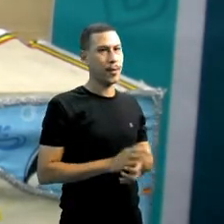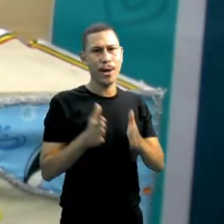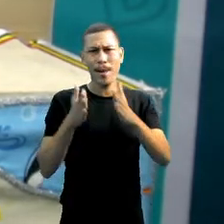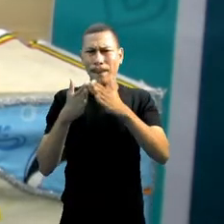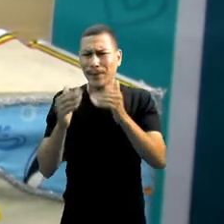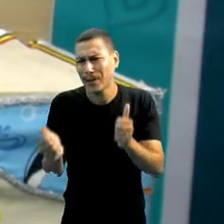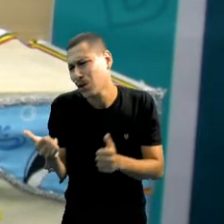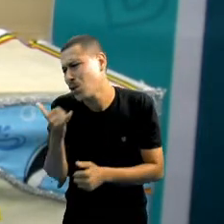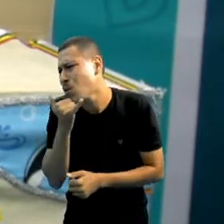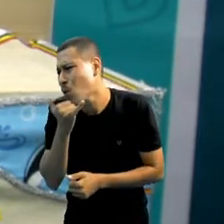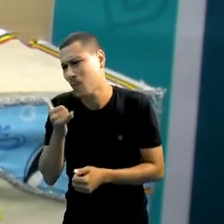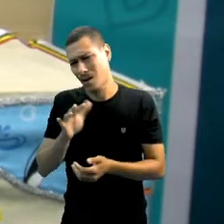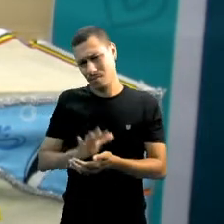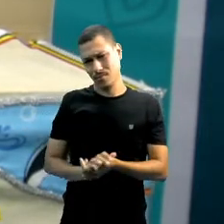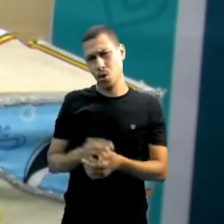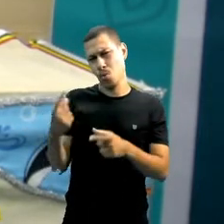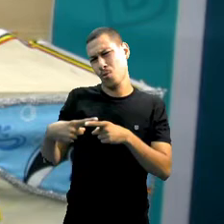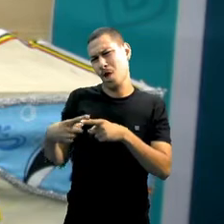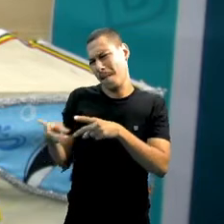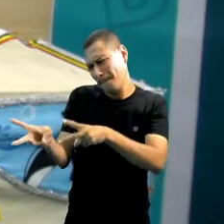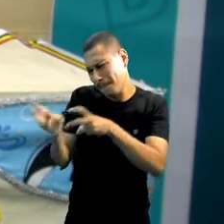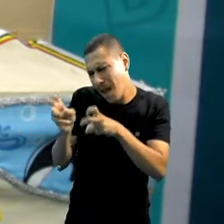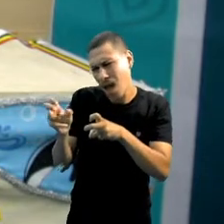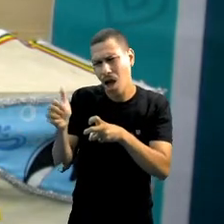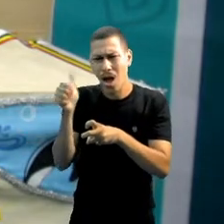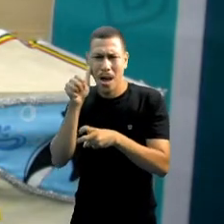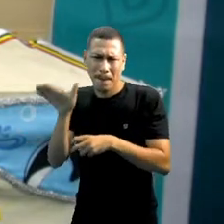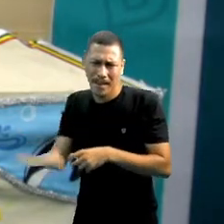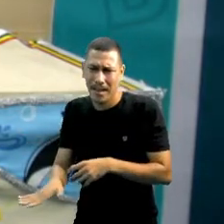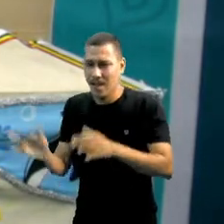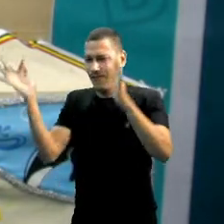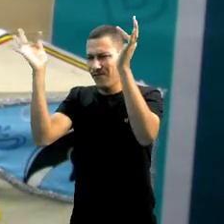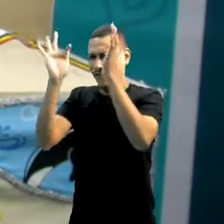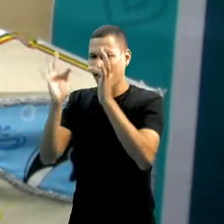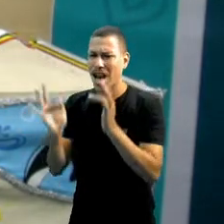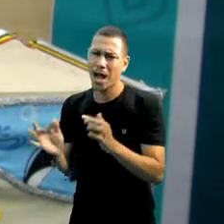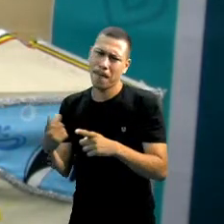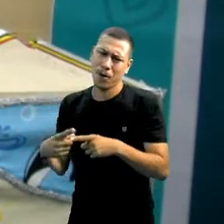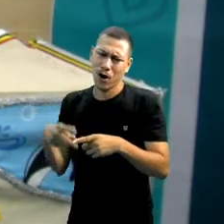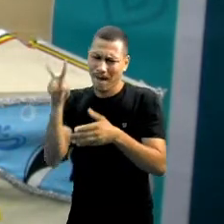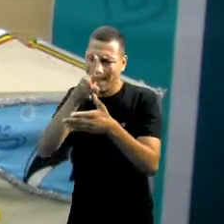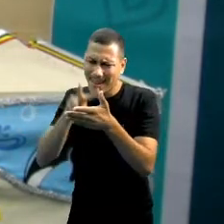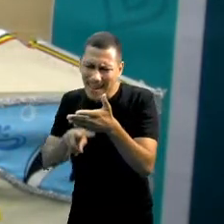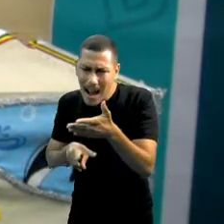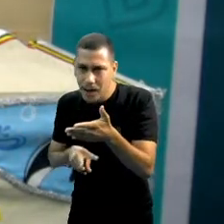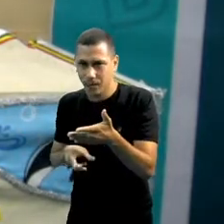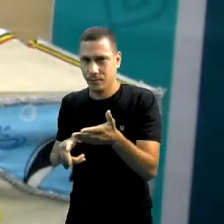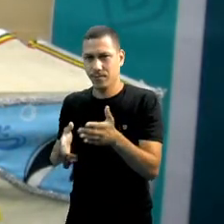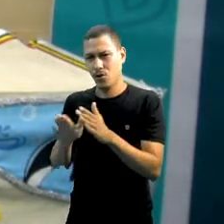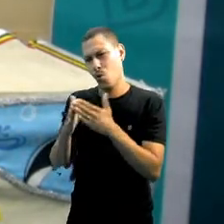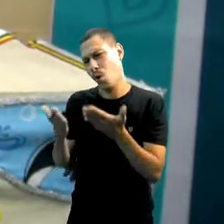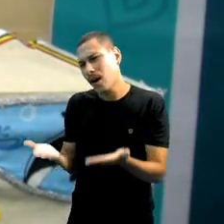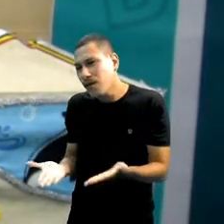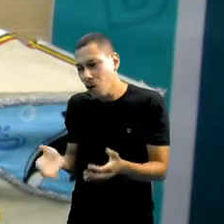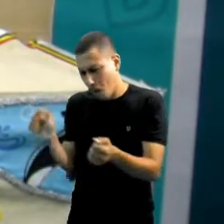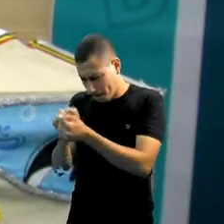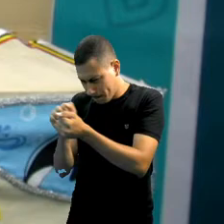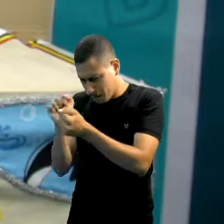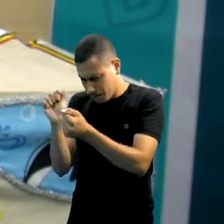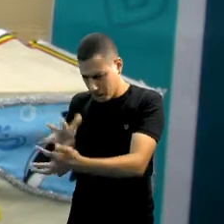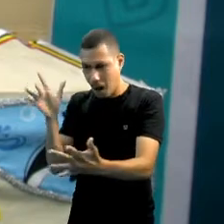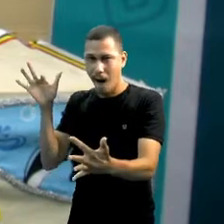Pediram desculpa, porque viu que a menina estava tão feliz por ter lido aquele livro. E aquele livro era um livro